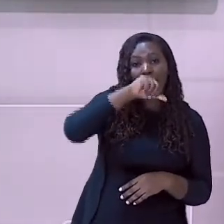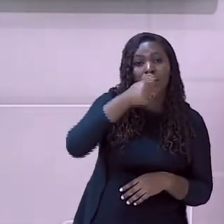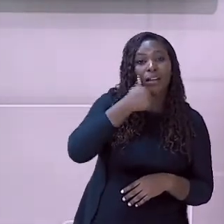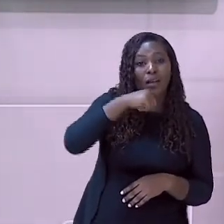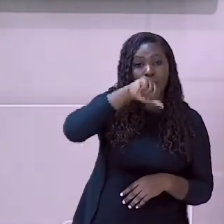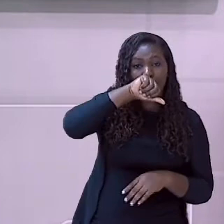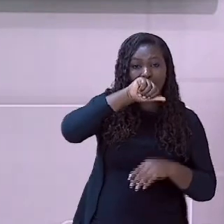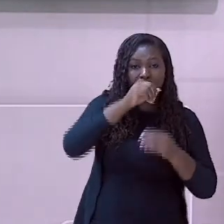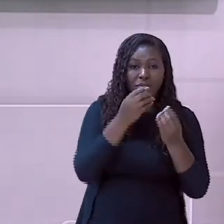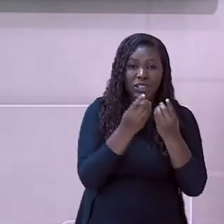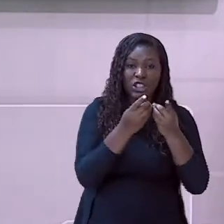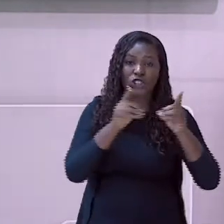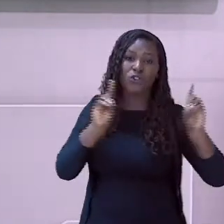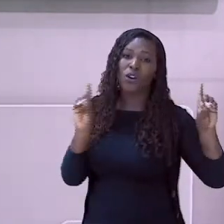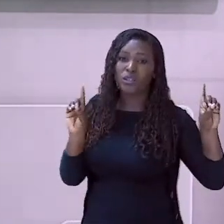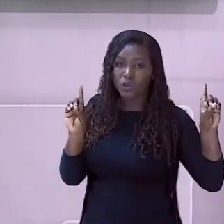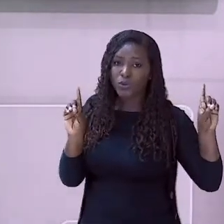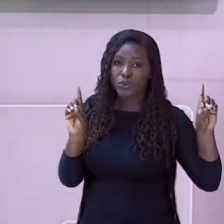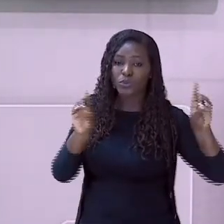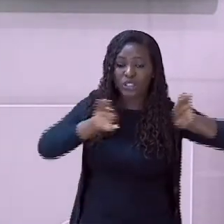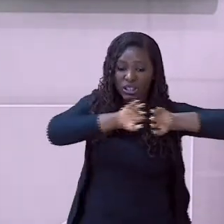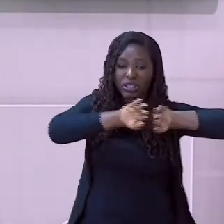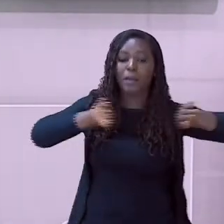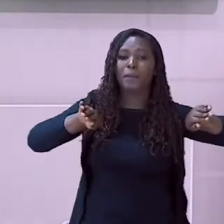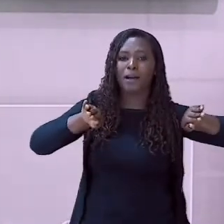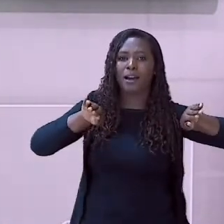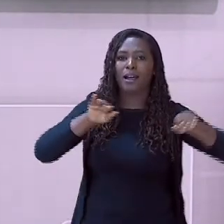está responsável por aquela